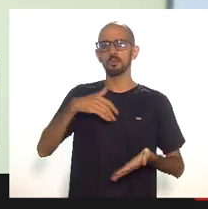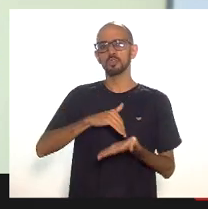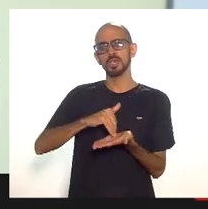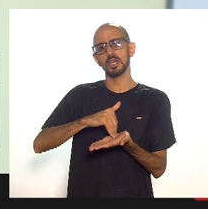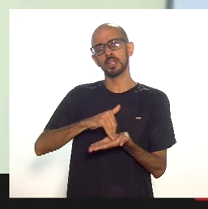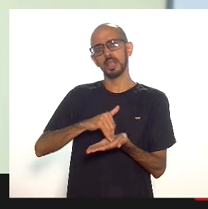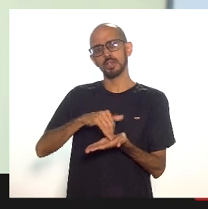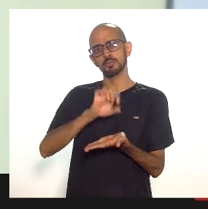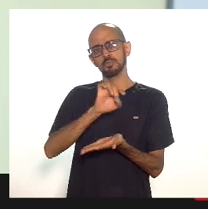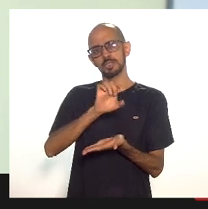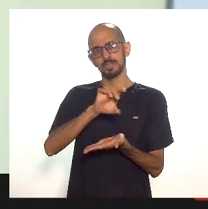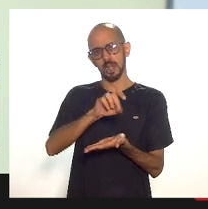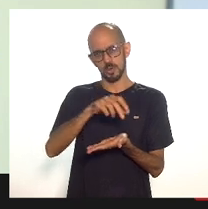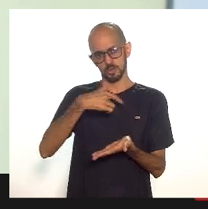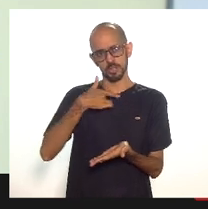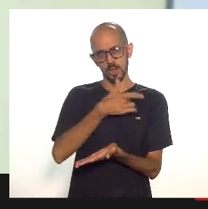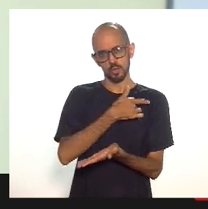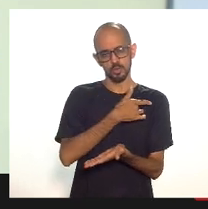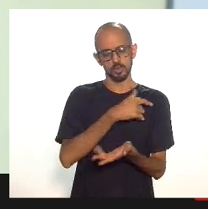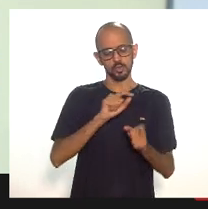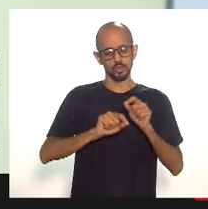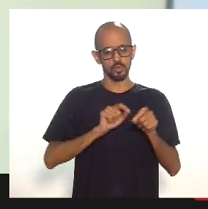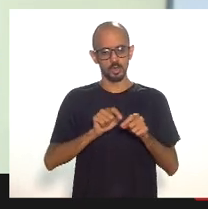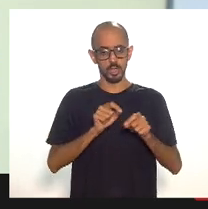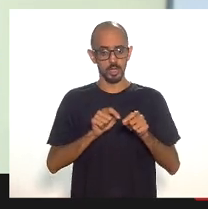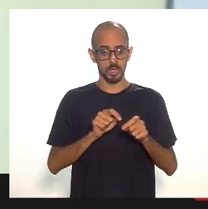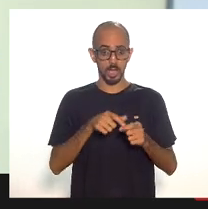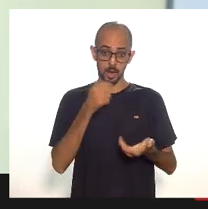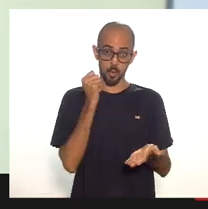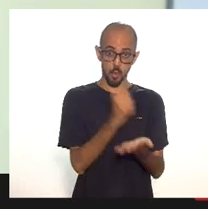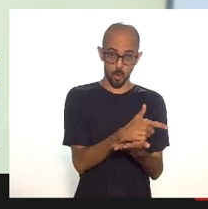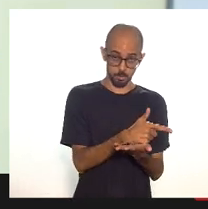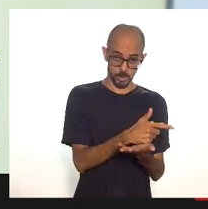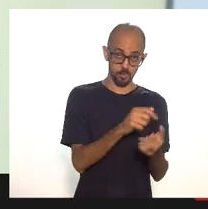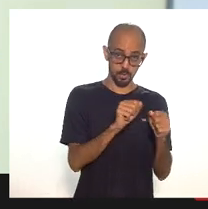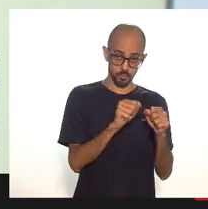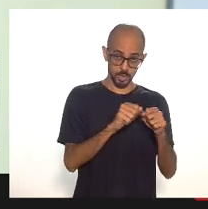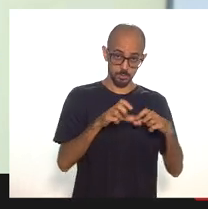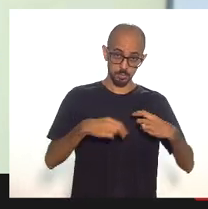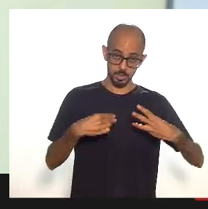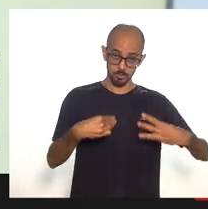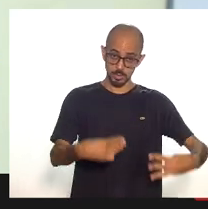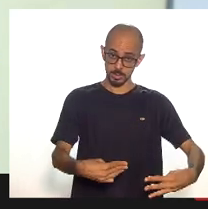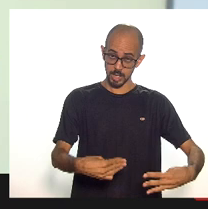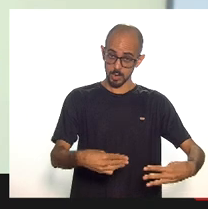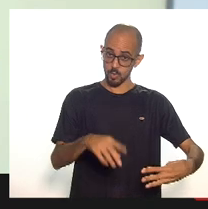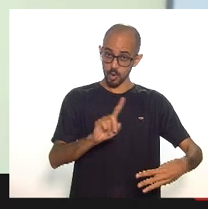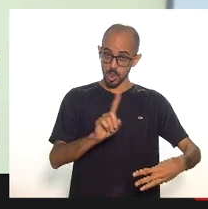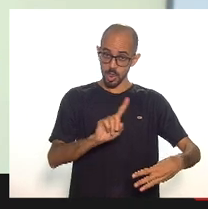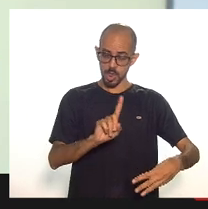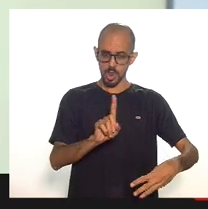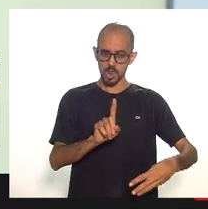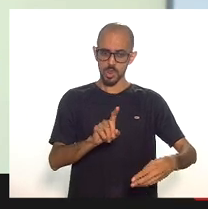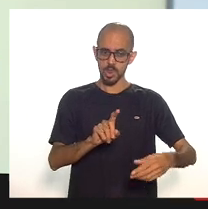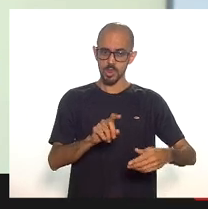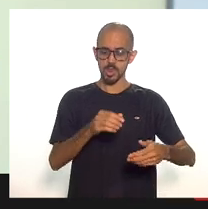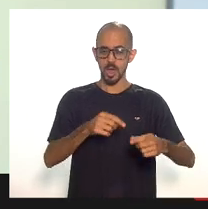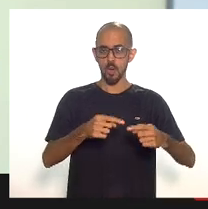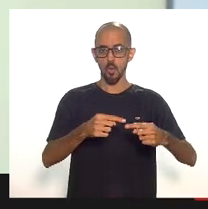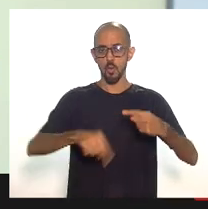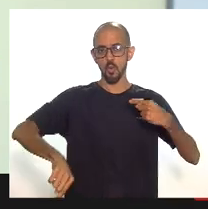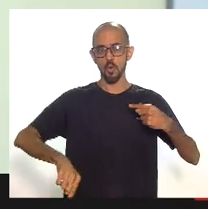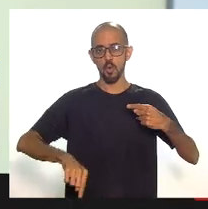que aquela requisição que foi realizada pelo Ministério, ela não comprometeu os contratos